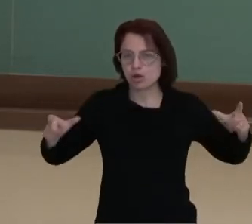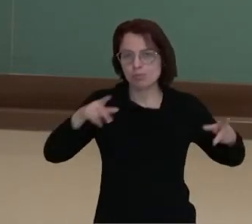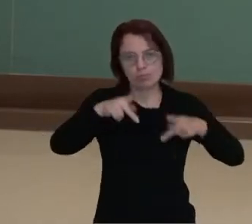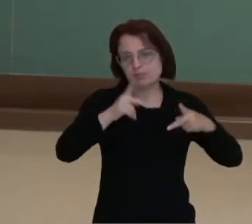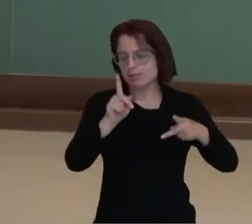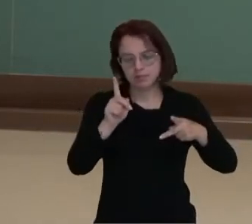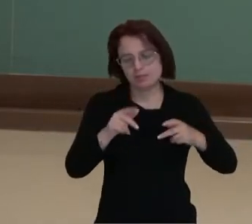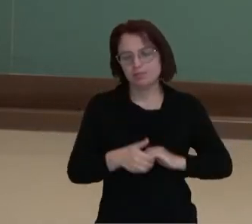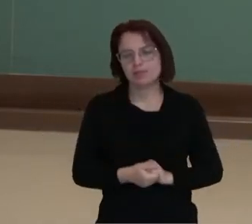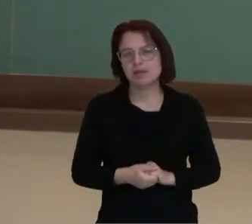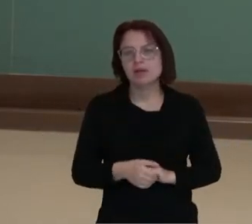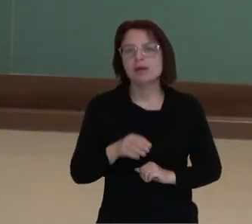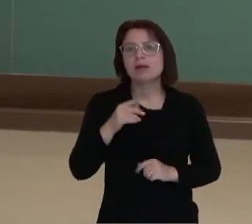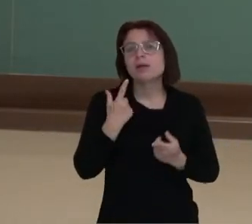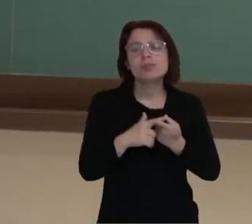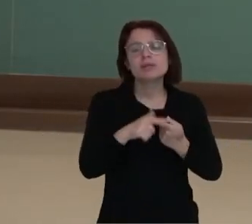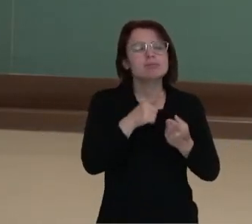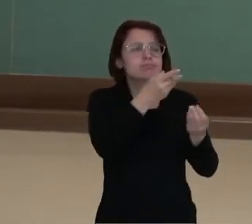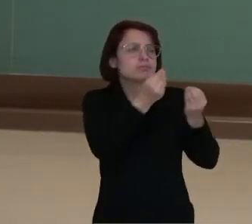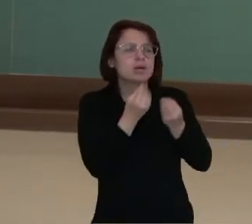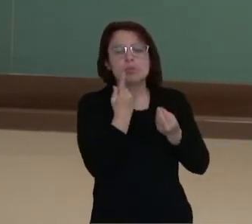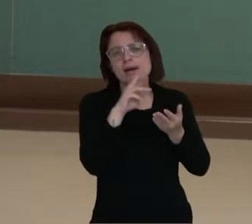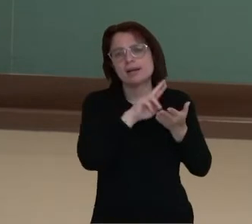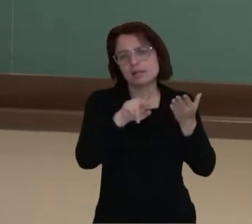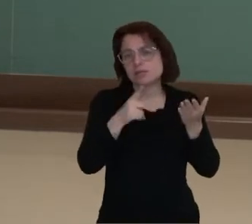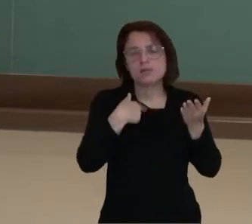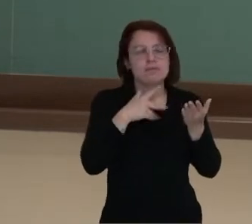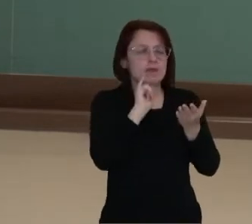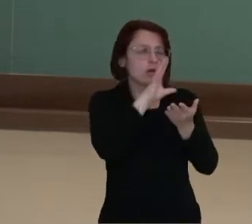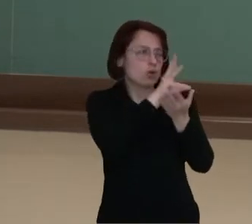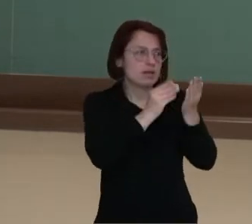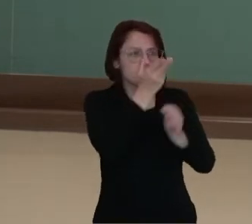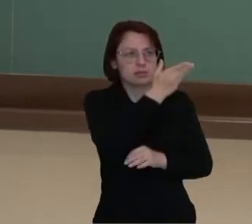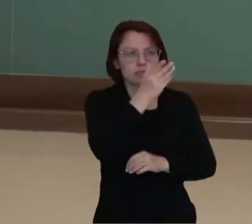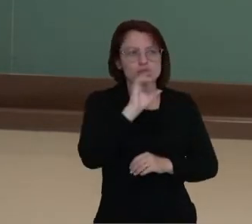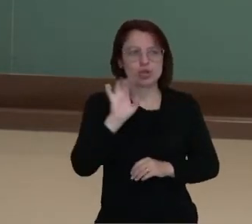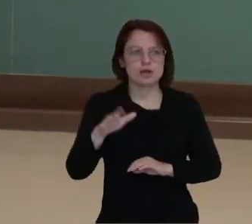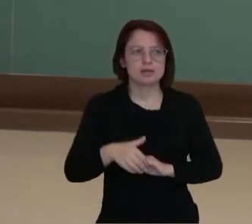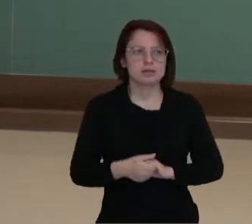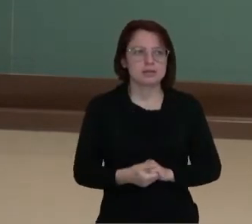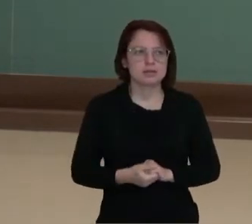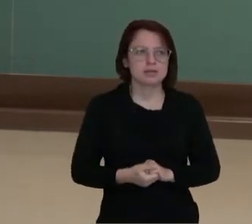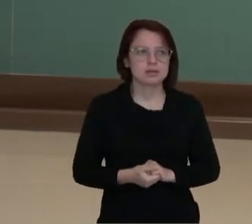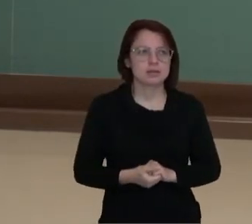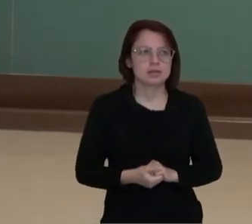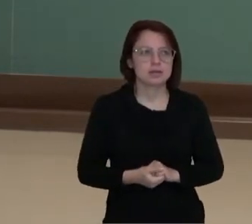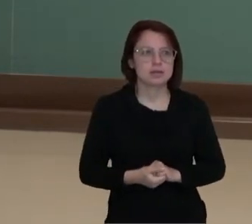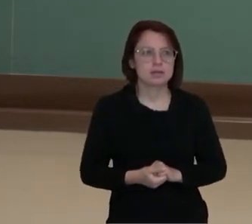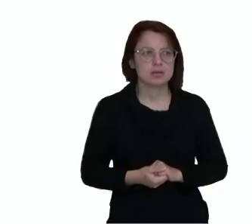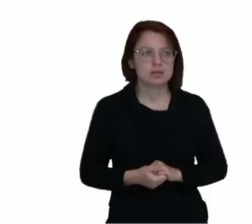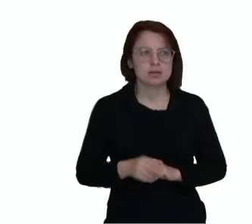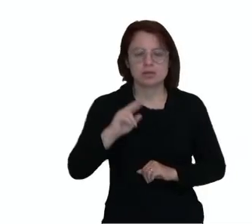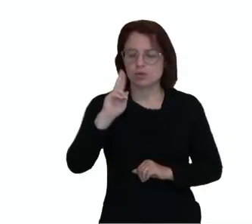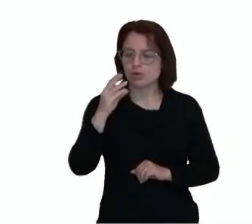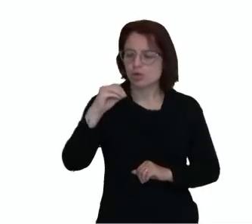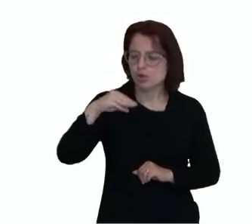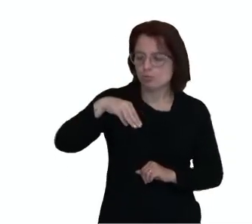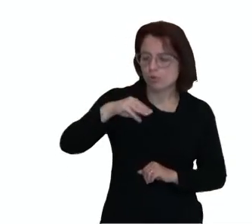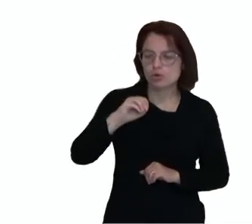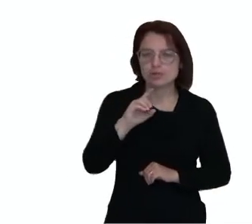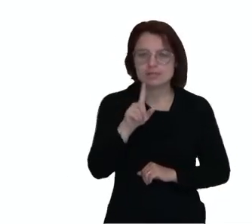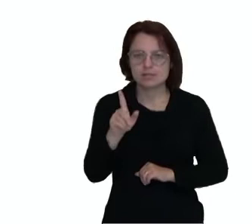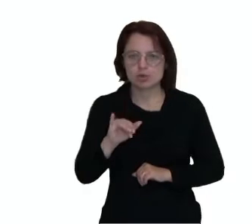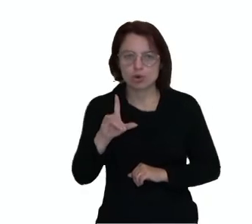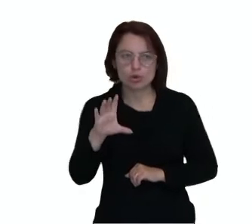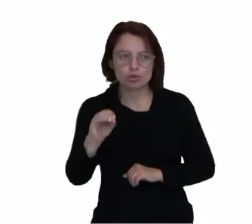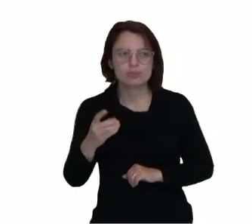população, simplesmente é aquela que vai ser copiada aquela característica. Olha, homozigoto, então quando nós temos